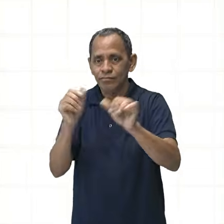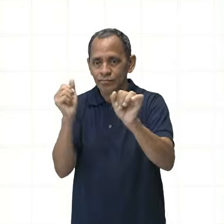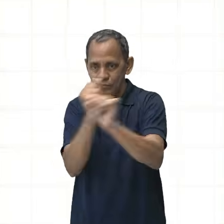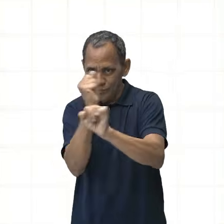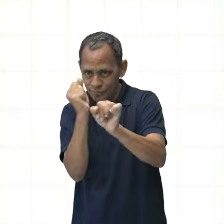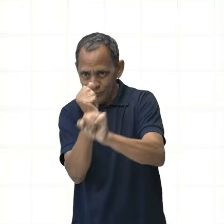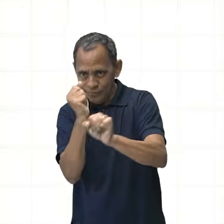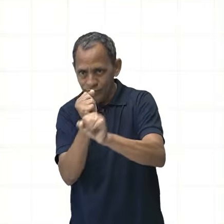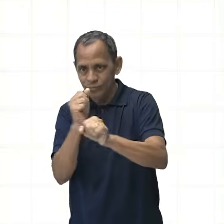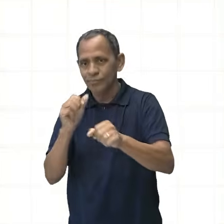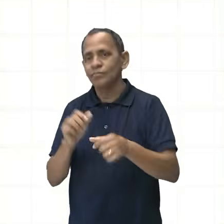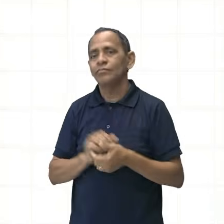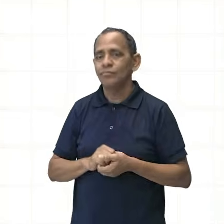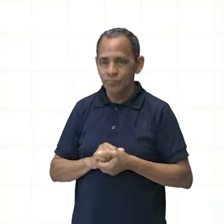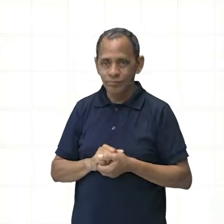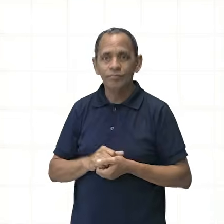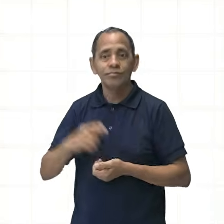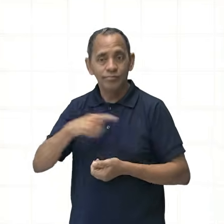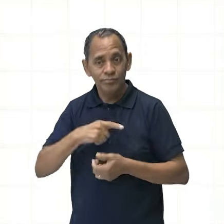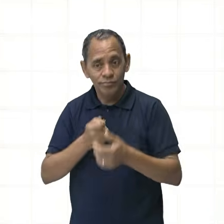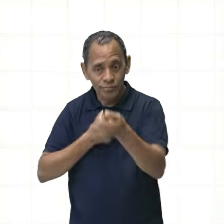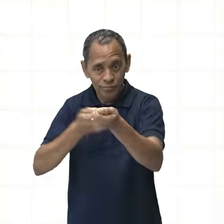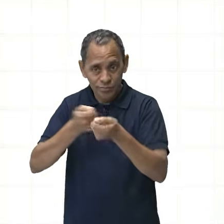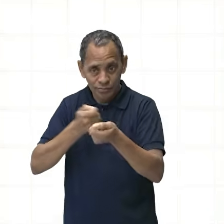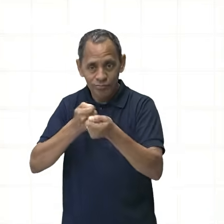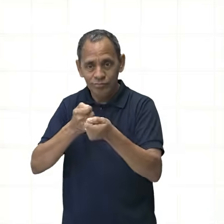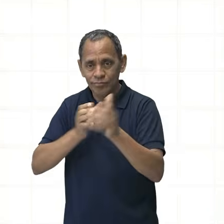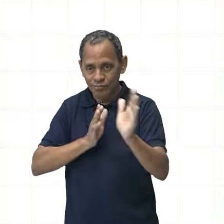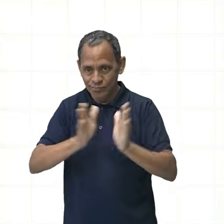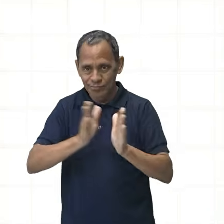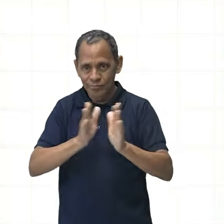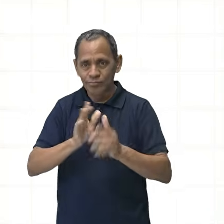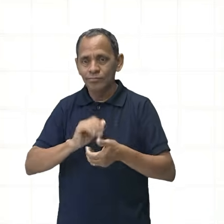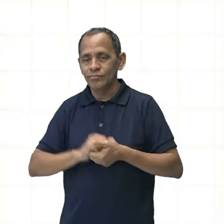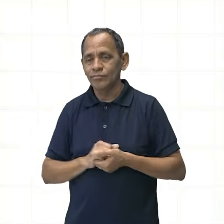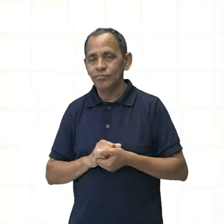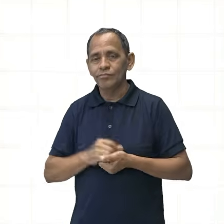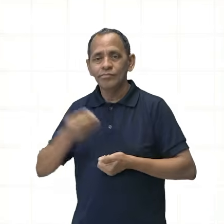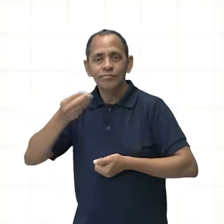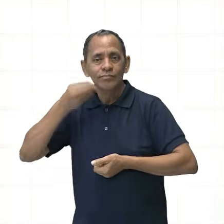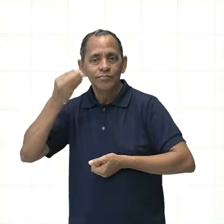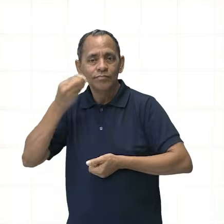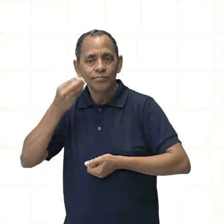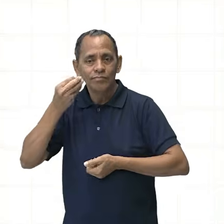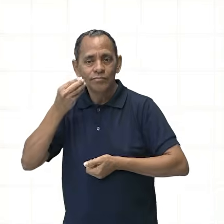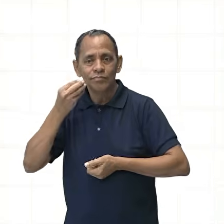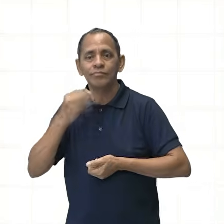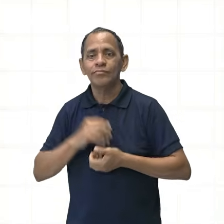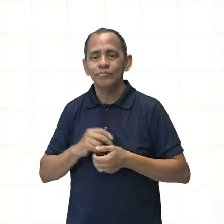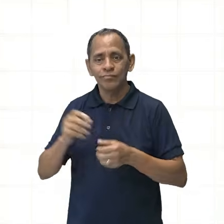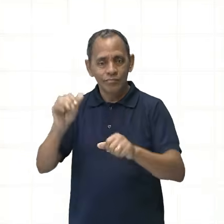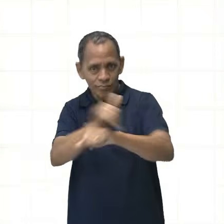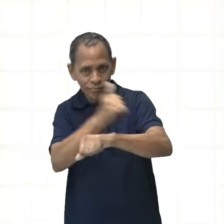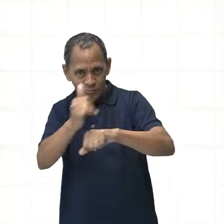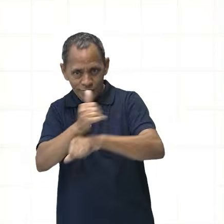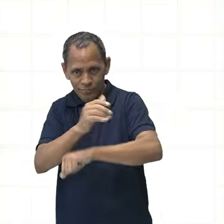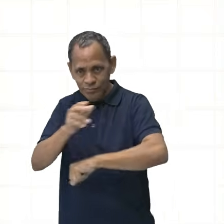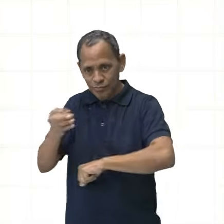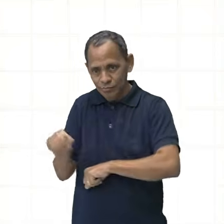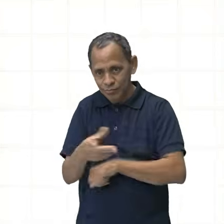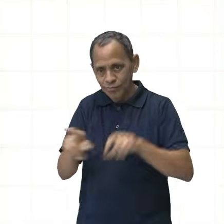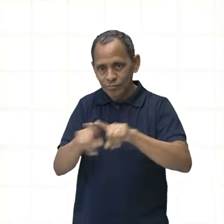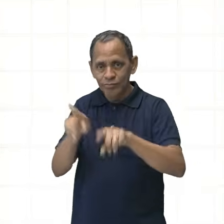época. Então, vamos observar que movimentos como o futurismo e o